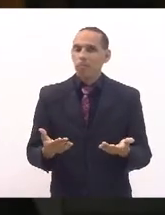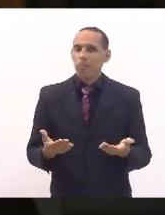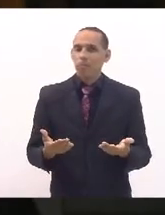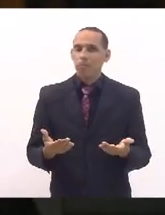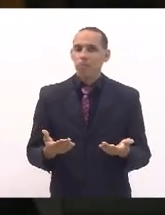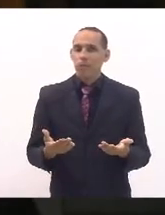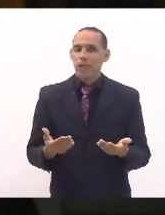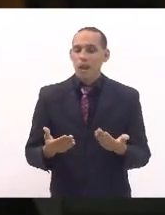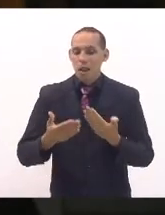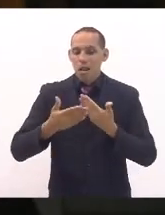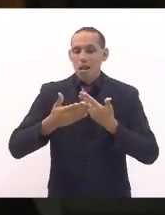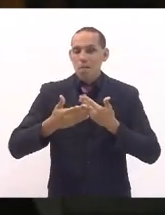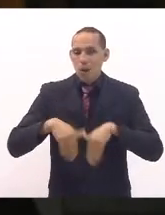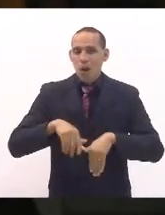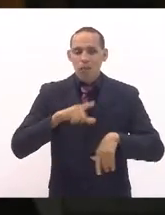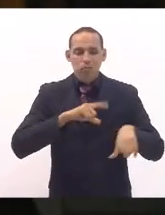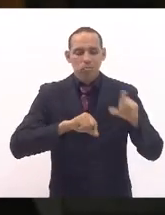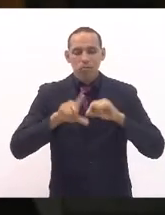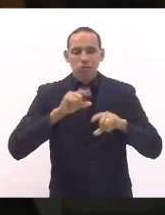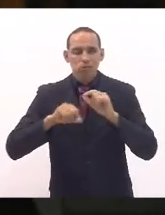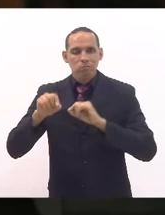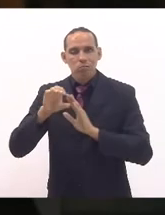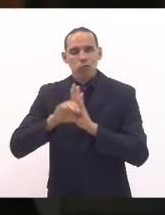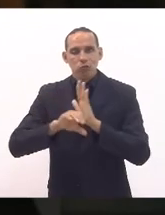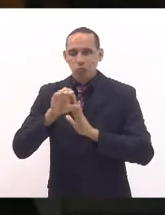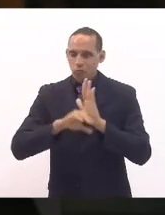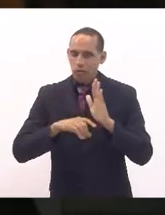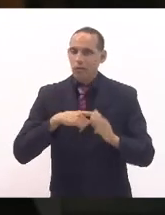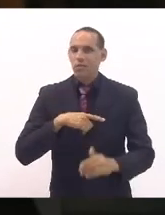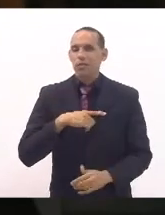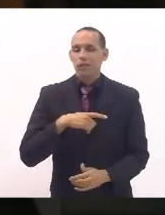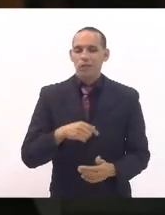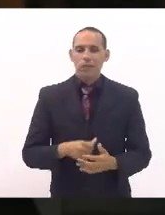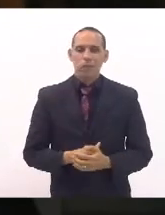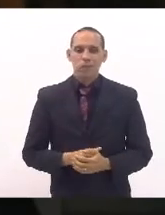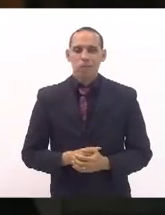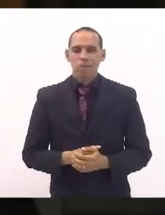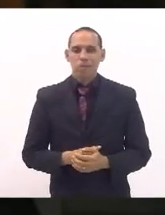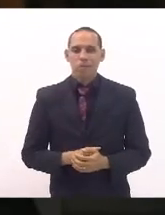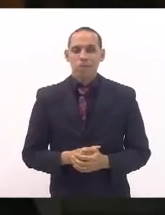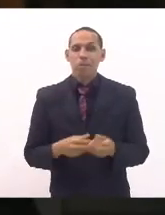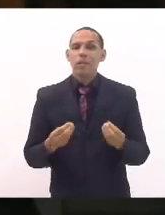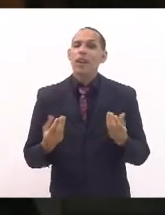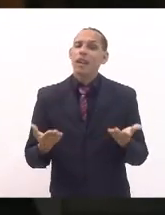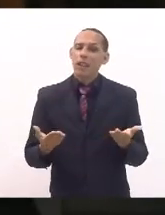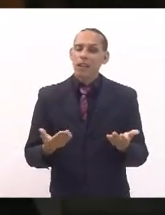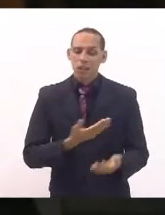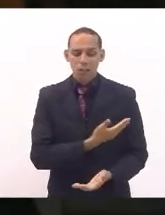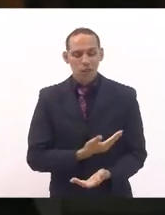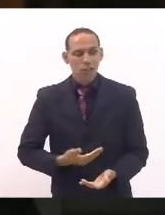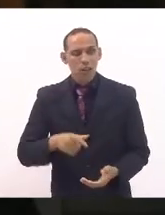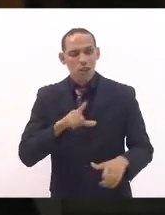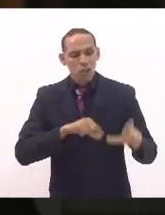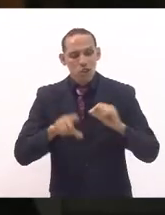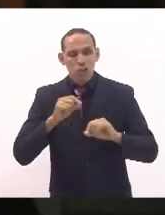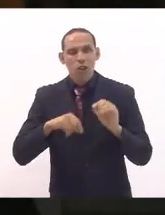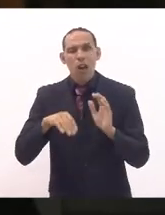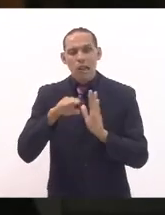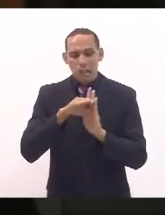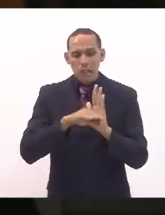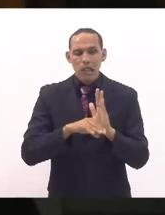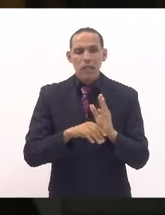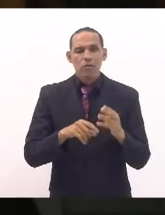houvesse uma prova de seleção de currículos, para que o governo escolhesse uma lista